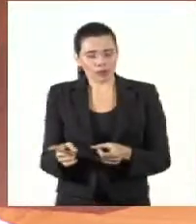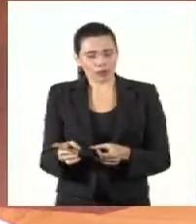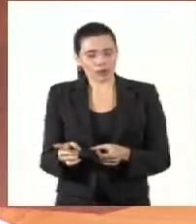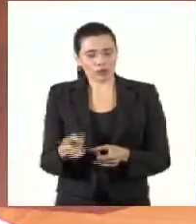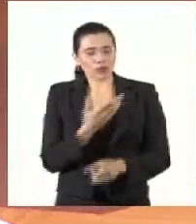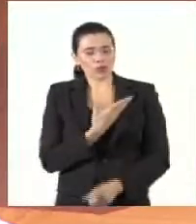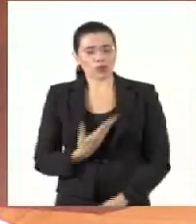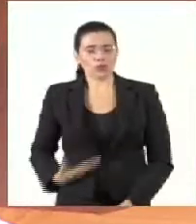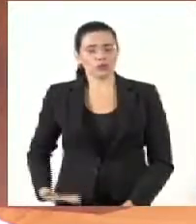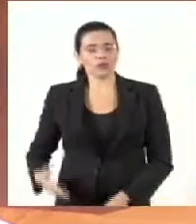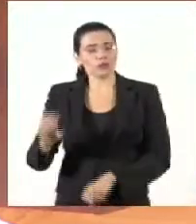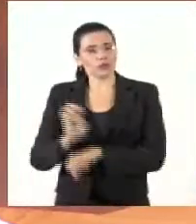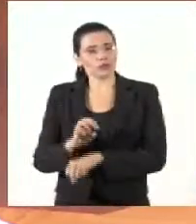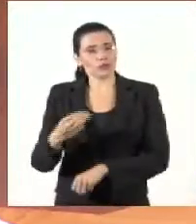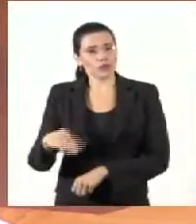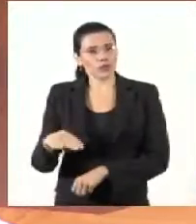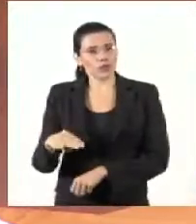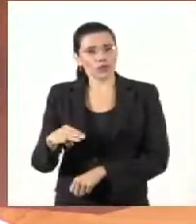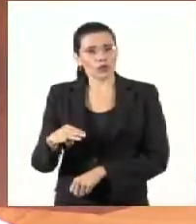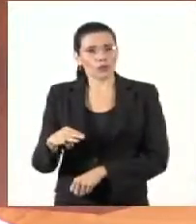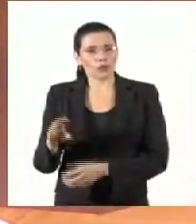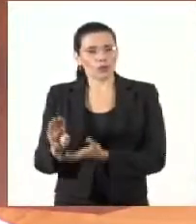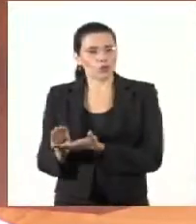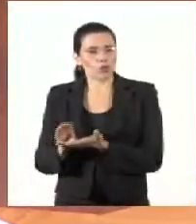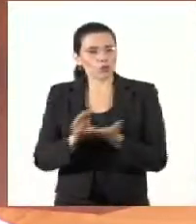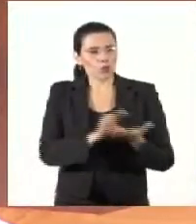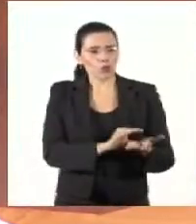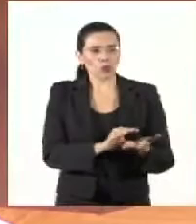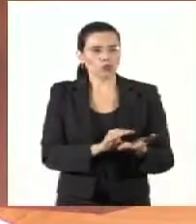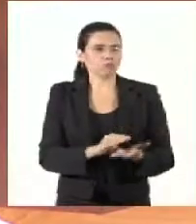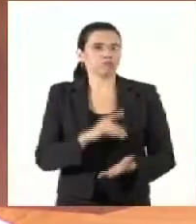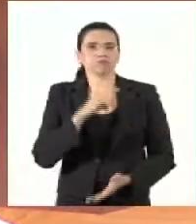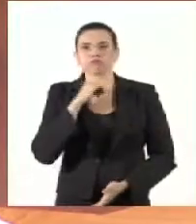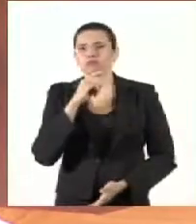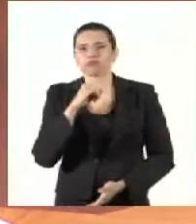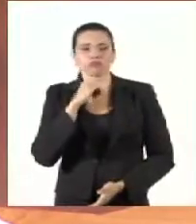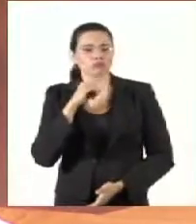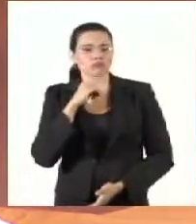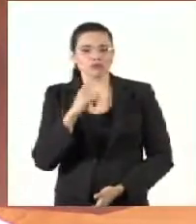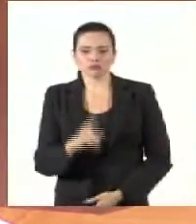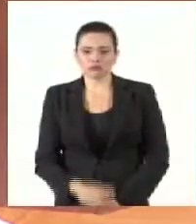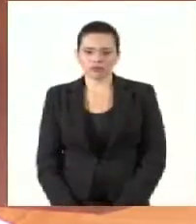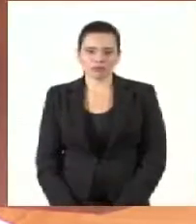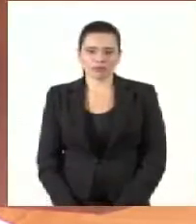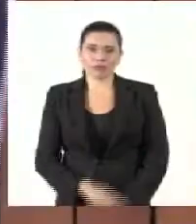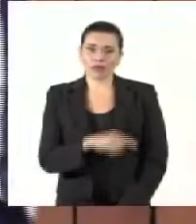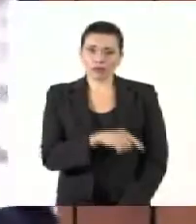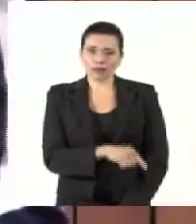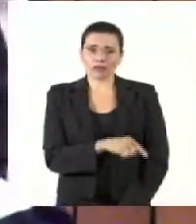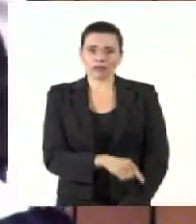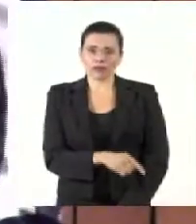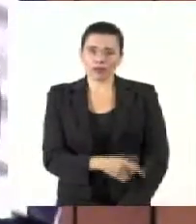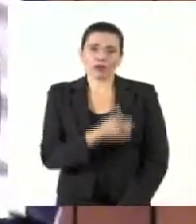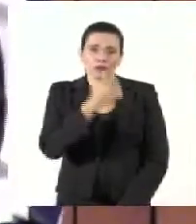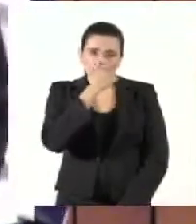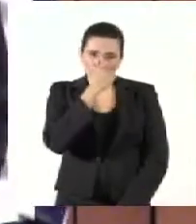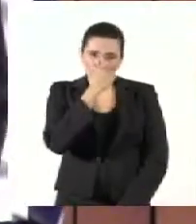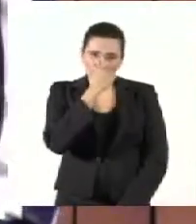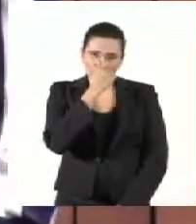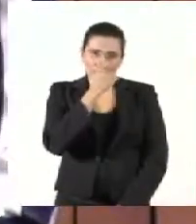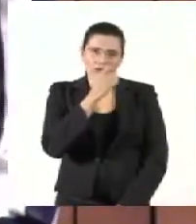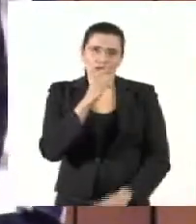sobrecarrega o outro município. E isso está acontecendo em várias cidades do Maranhão. Tem aí vários